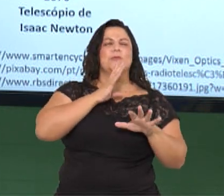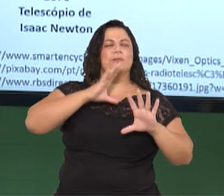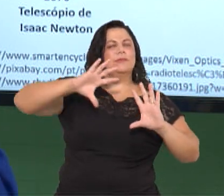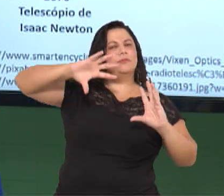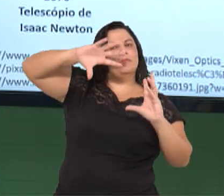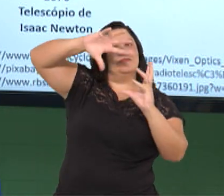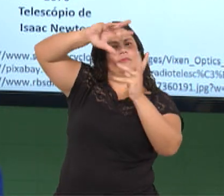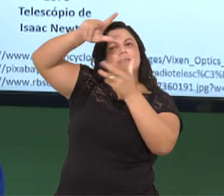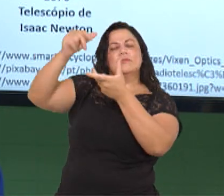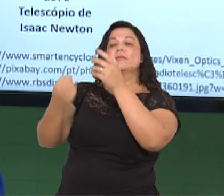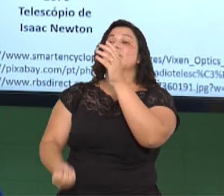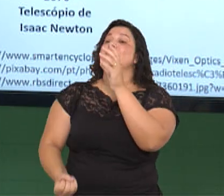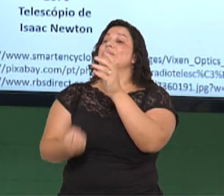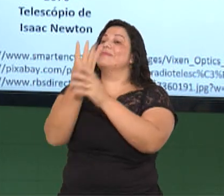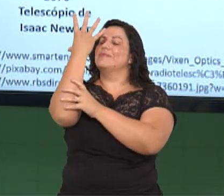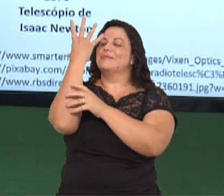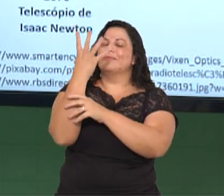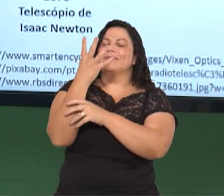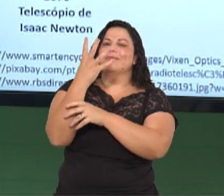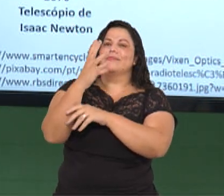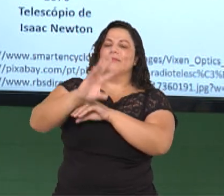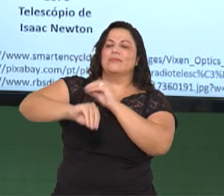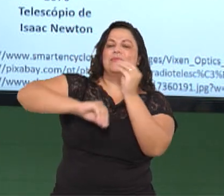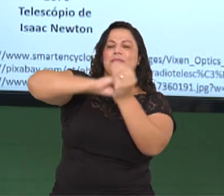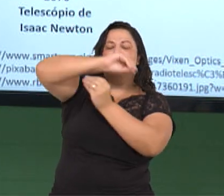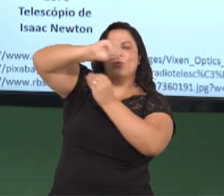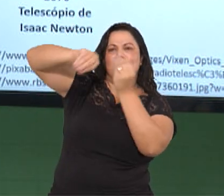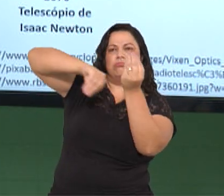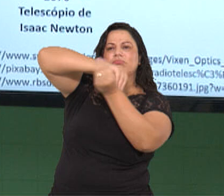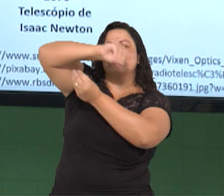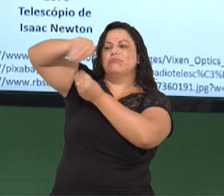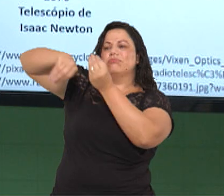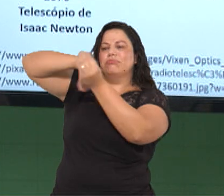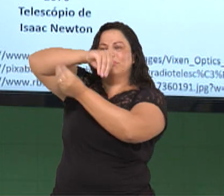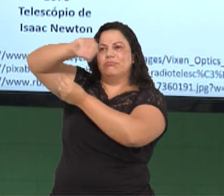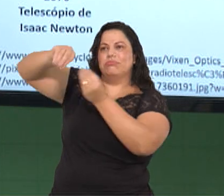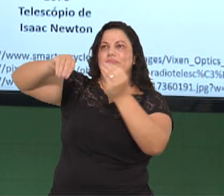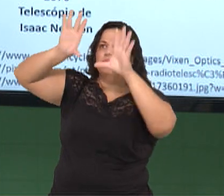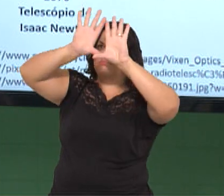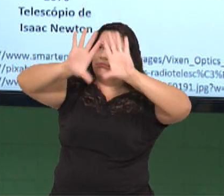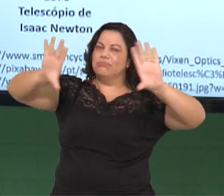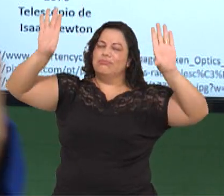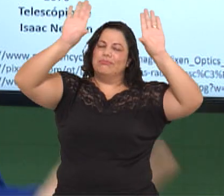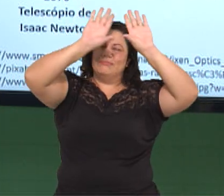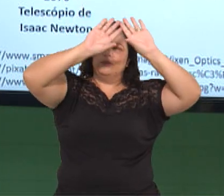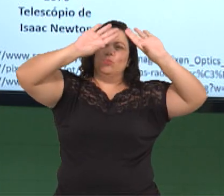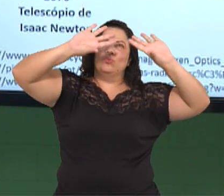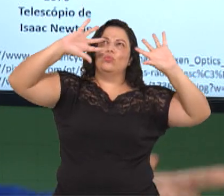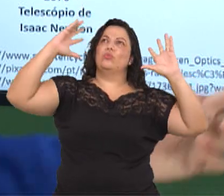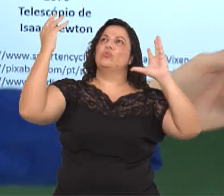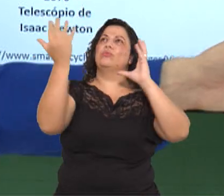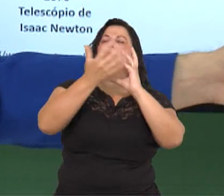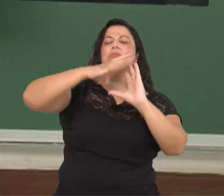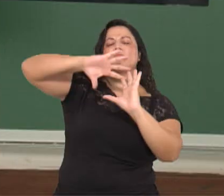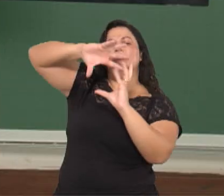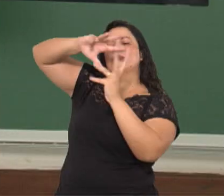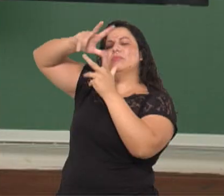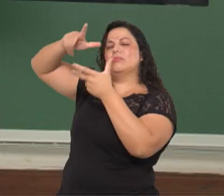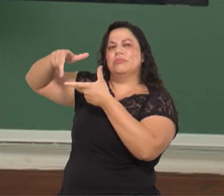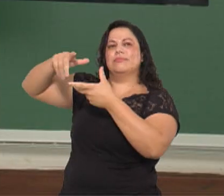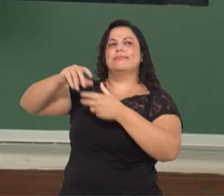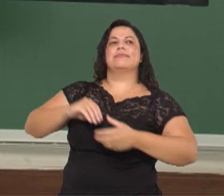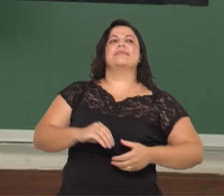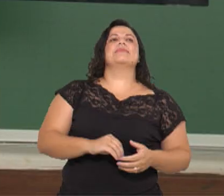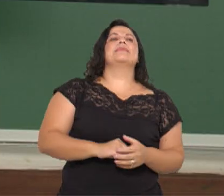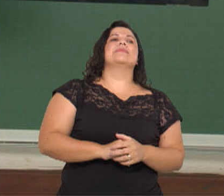sobre a origem, sobre a constituição, sobre a formação desse espaço, desse universo, desses planetas. E por